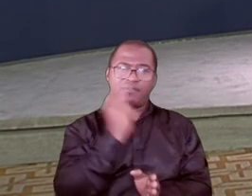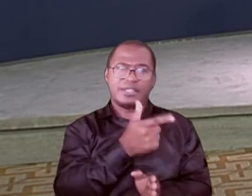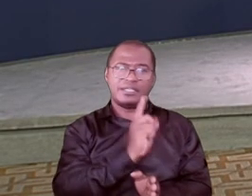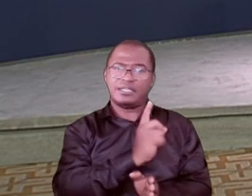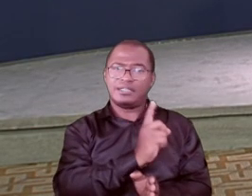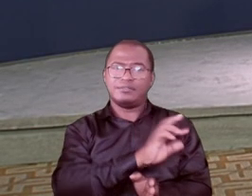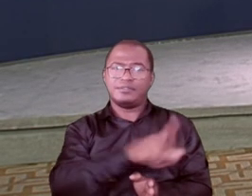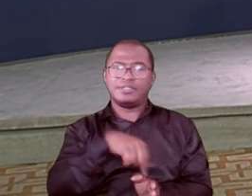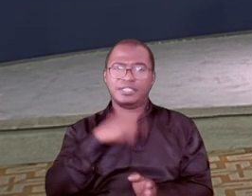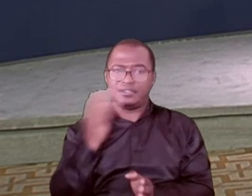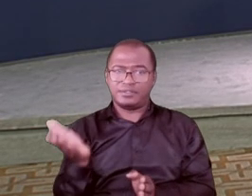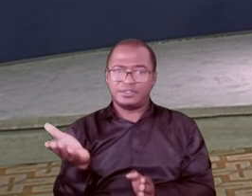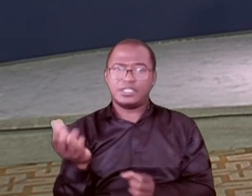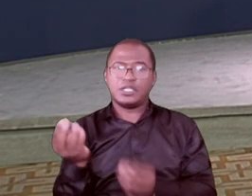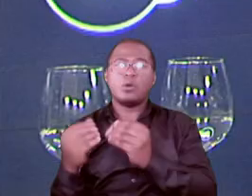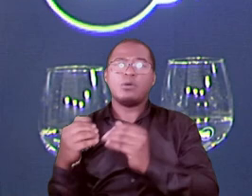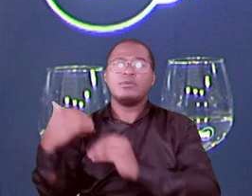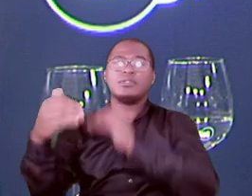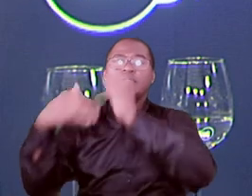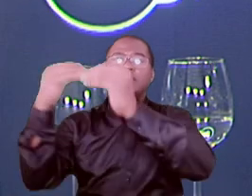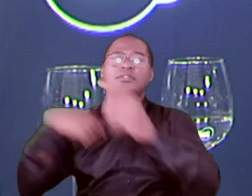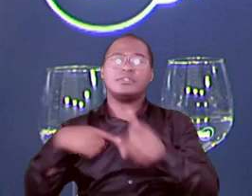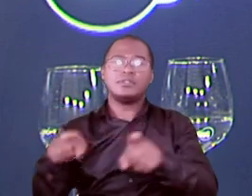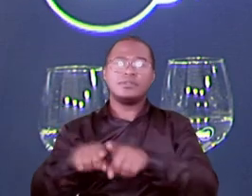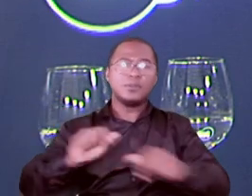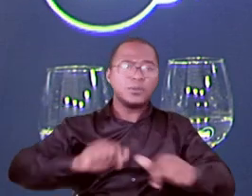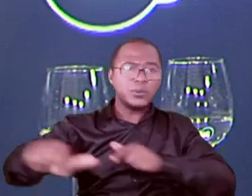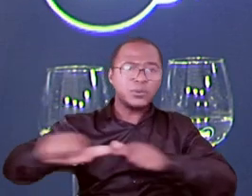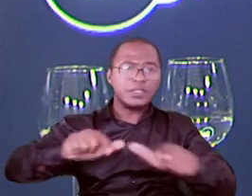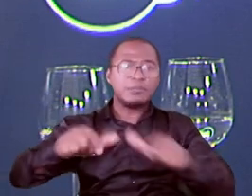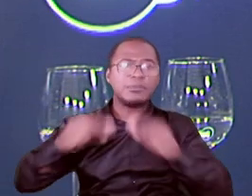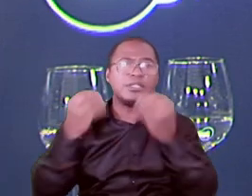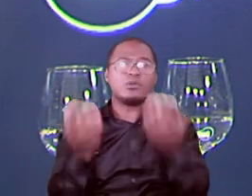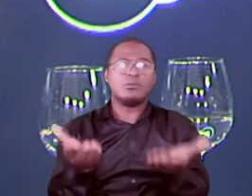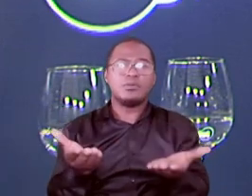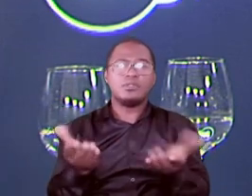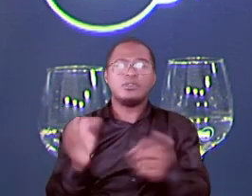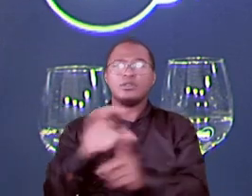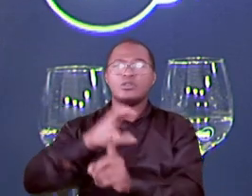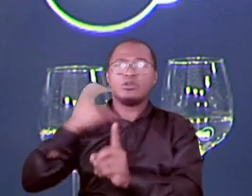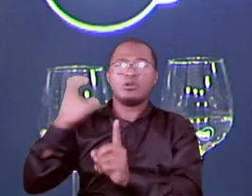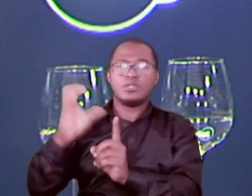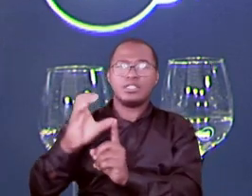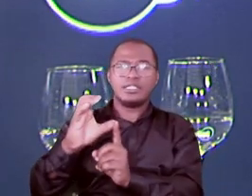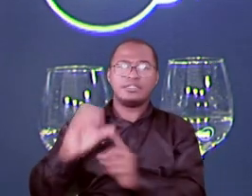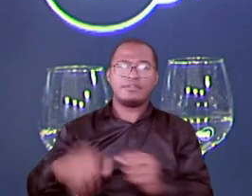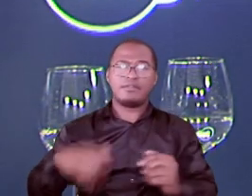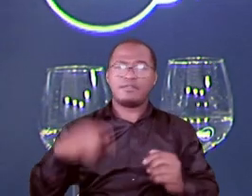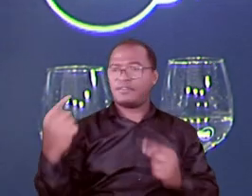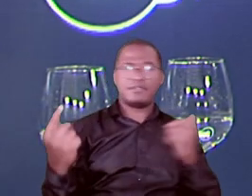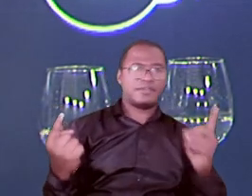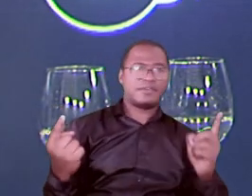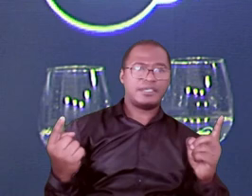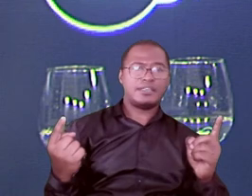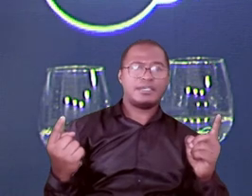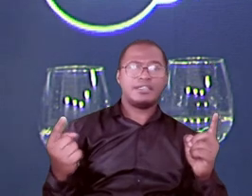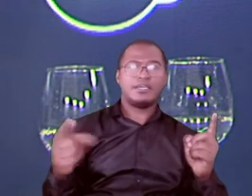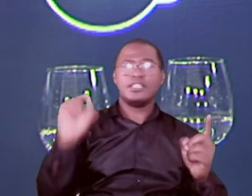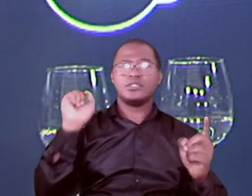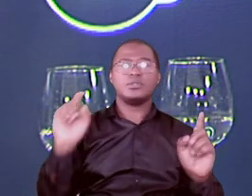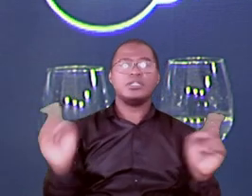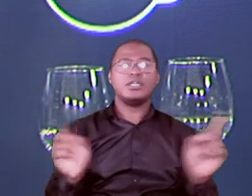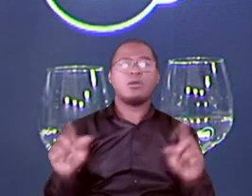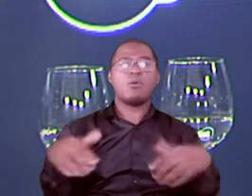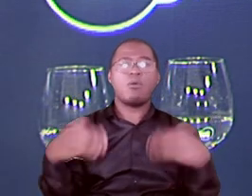nível de serviços como a gente vamos dizer o cliente vai conseguir diferenciar os dois é isso mesmo é performance